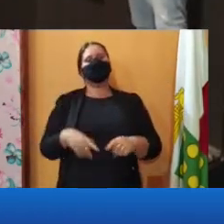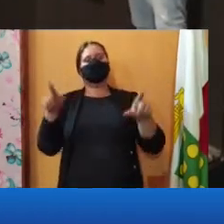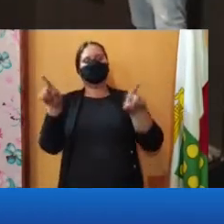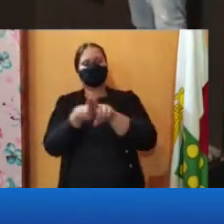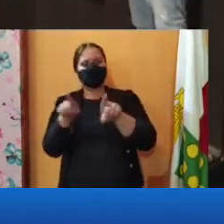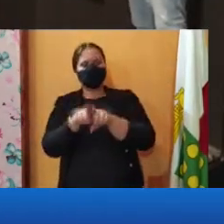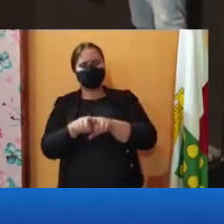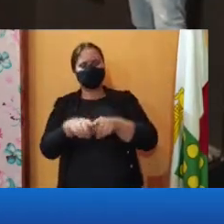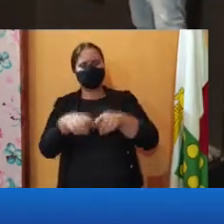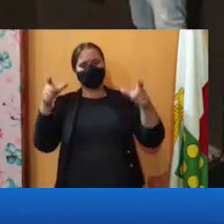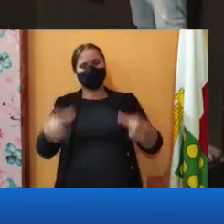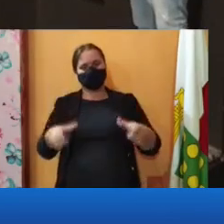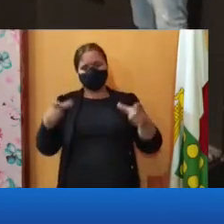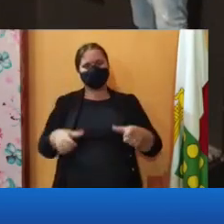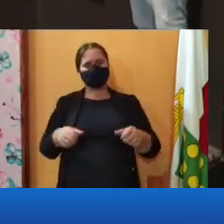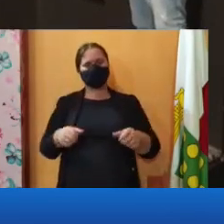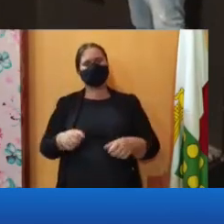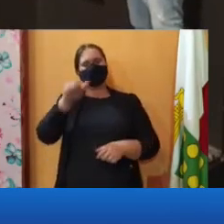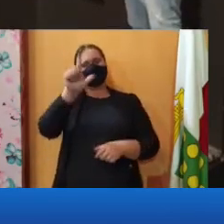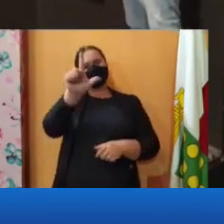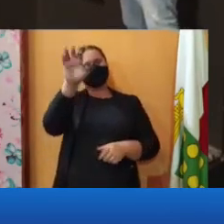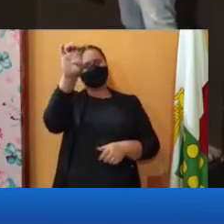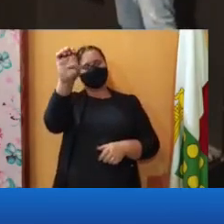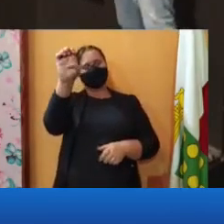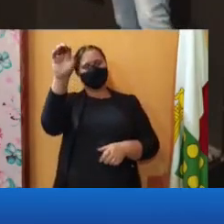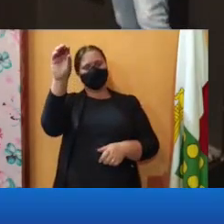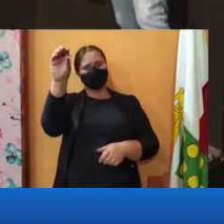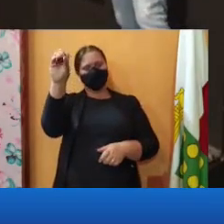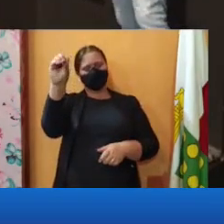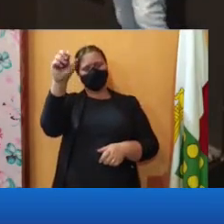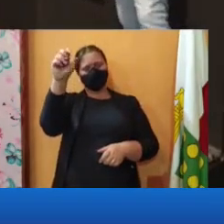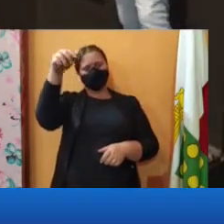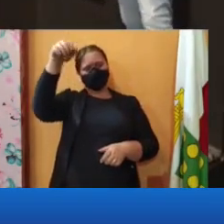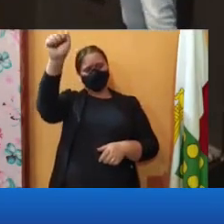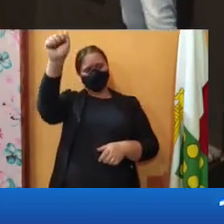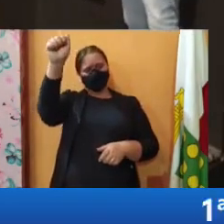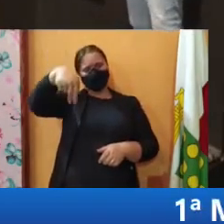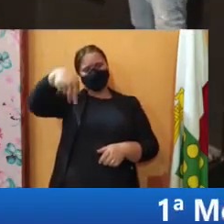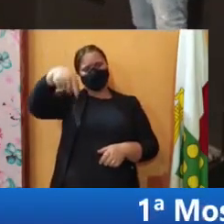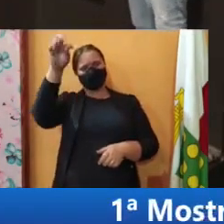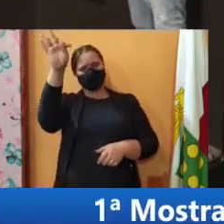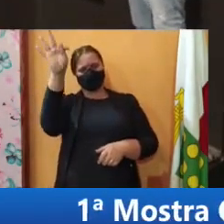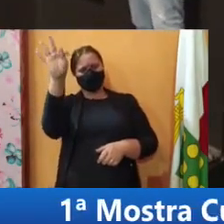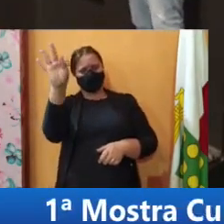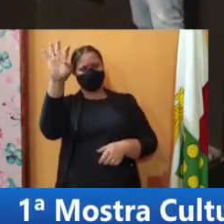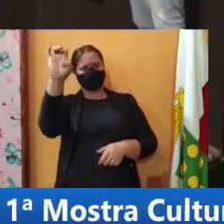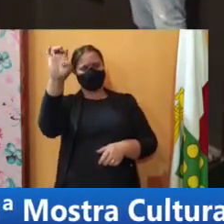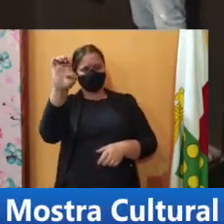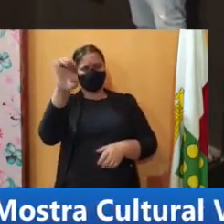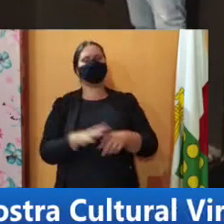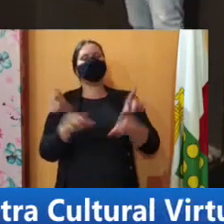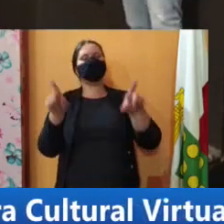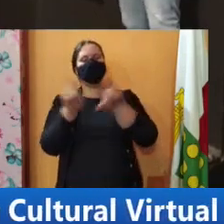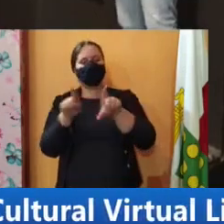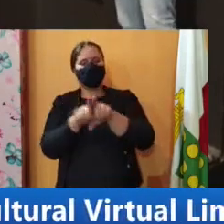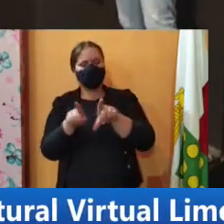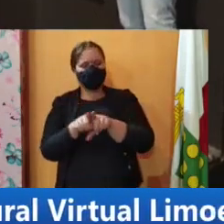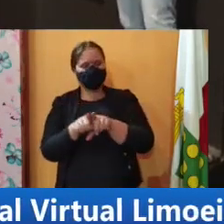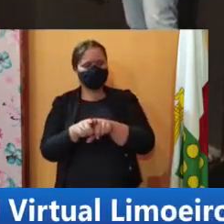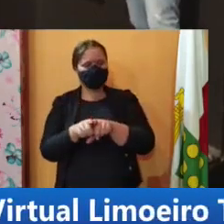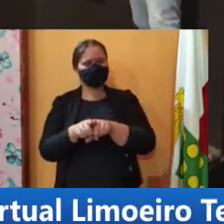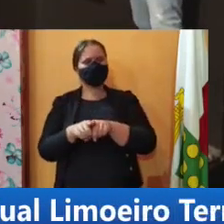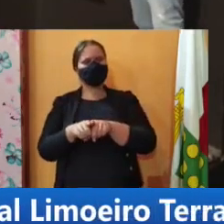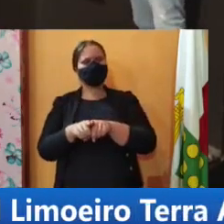do Palhaço Chililique. Nilda Boiador não está aqui, mas está se tornando uma cultura também, está se tornando